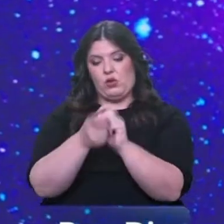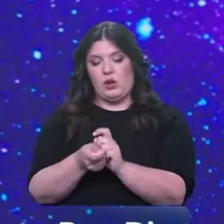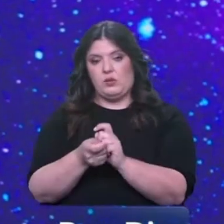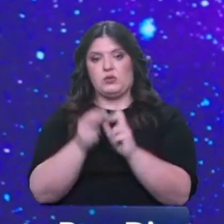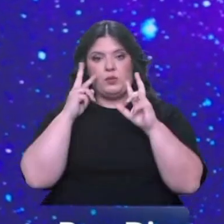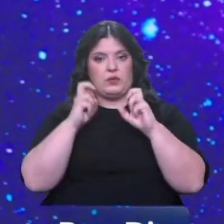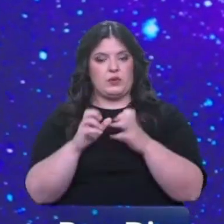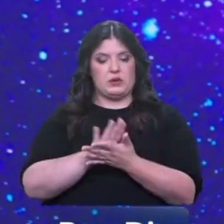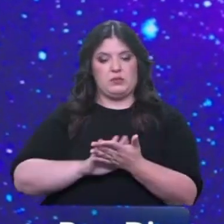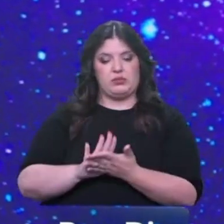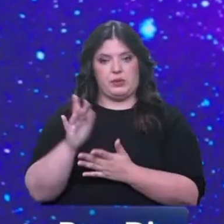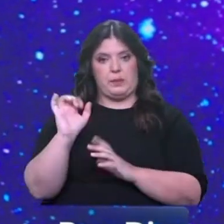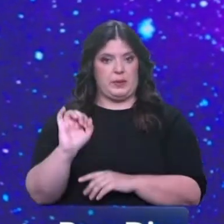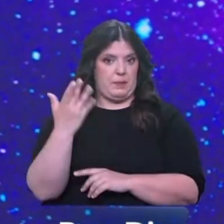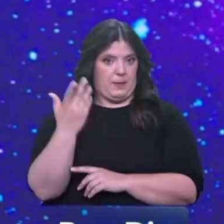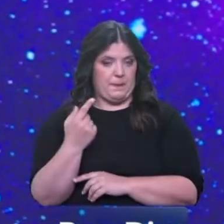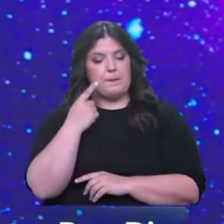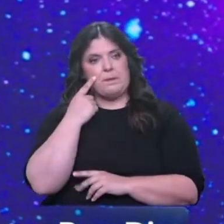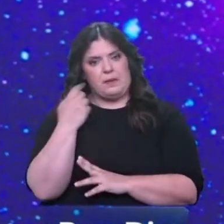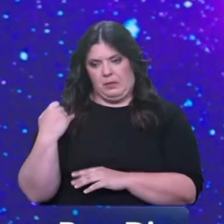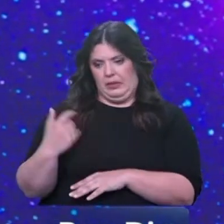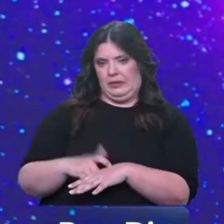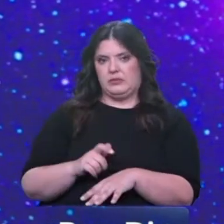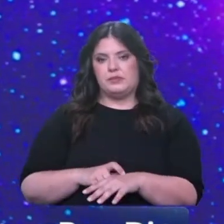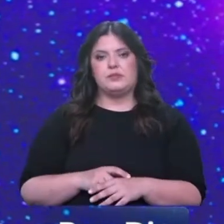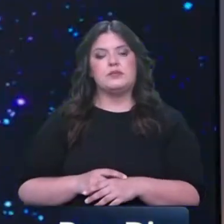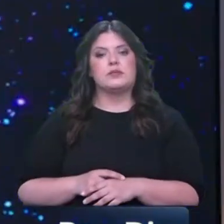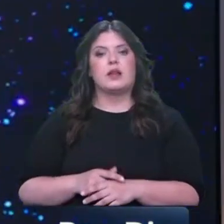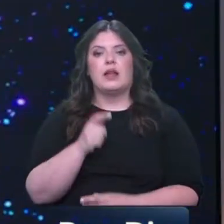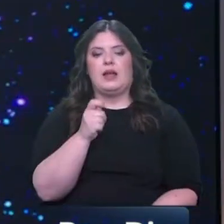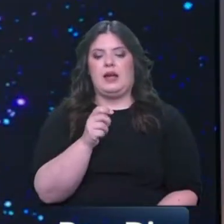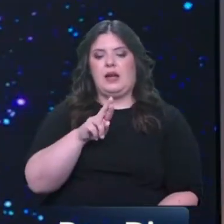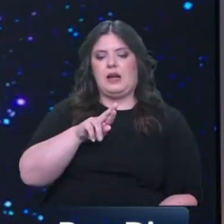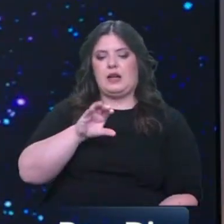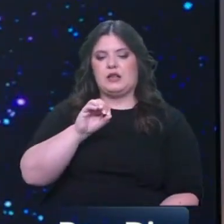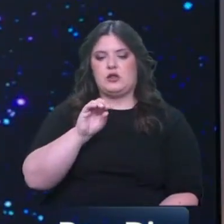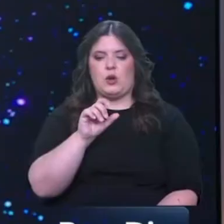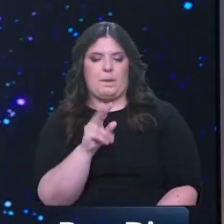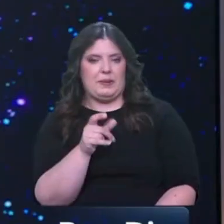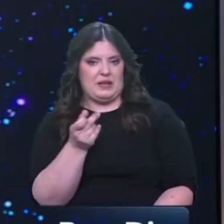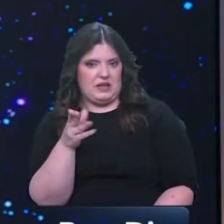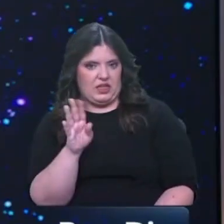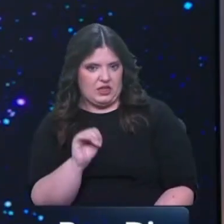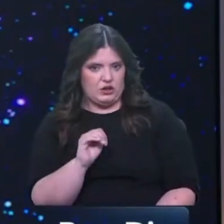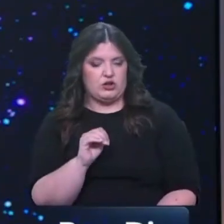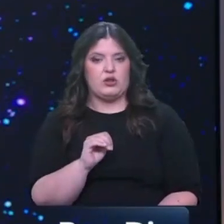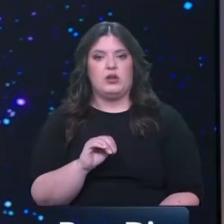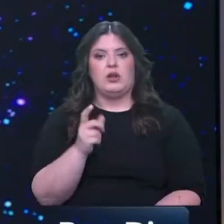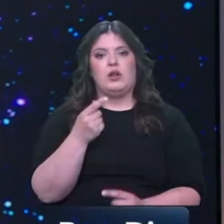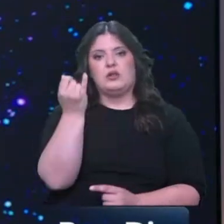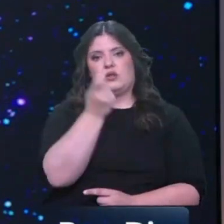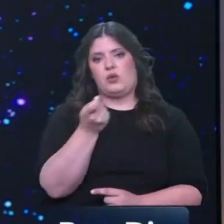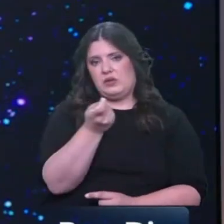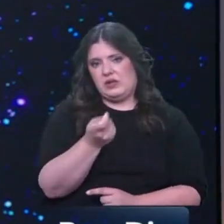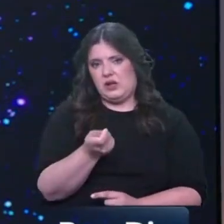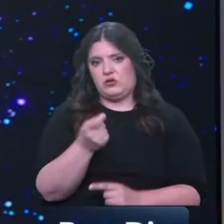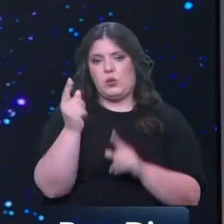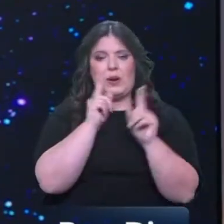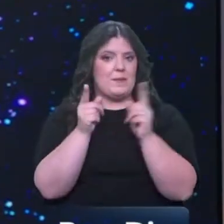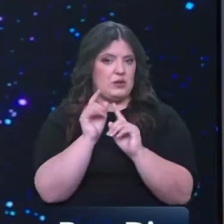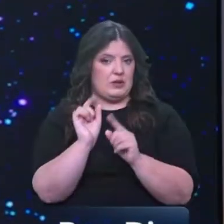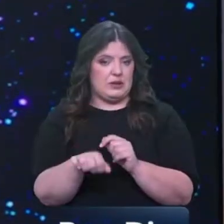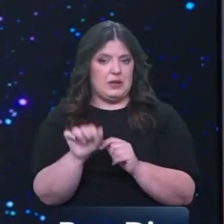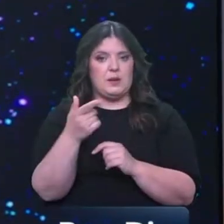pioneira, ou uma descoberta pioneira, e está relacionada com exoplanetas. Sim, tudo aquilo que vamos ver aqui são ilustrações, obviamente, são animações,